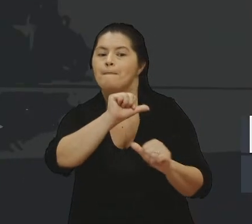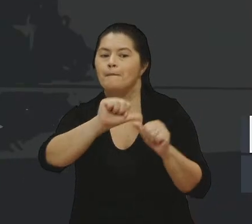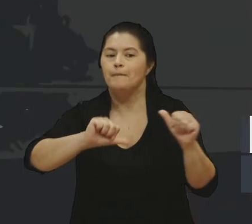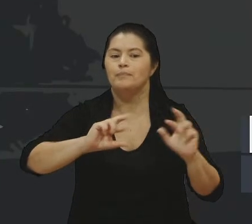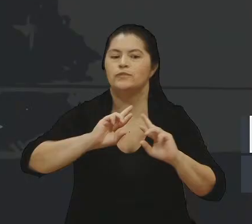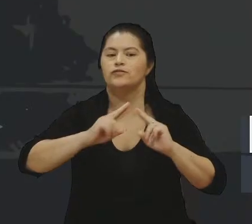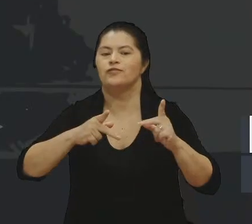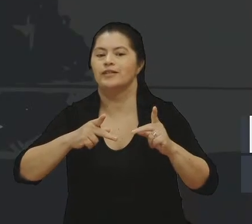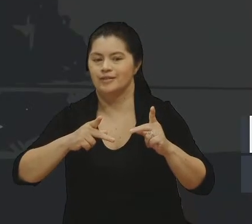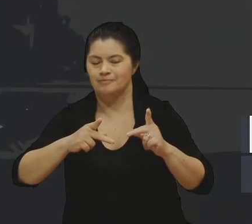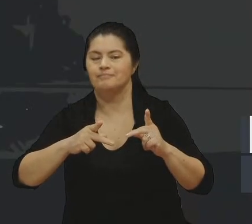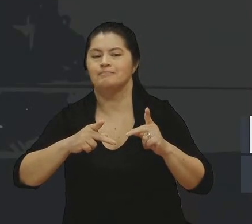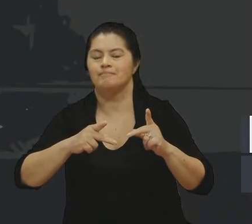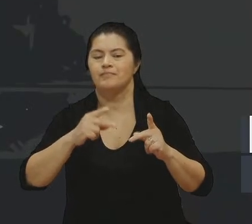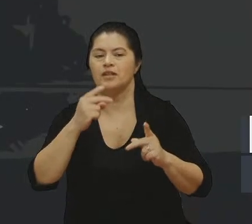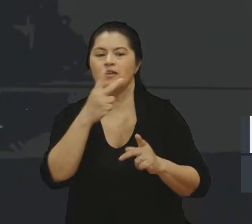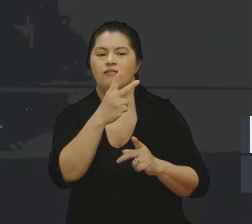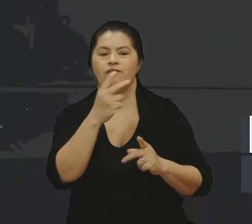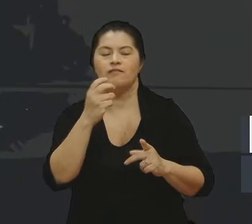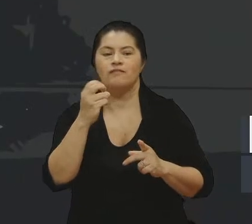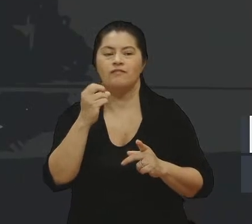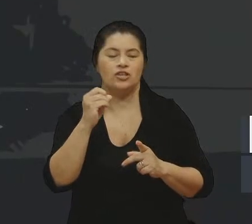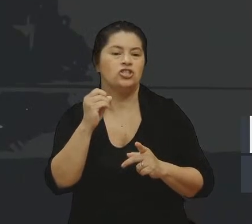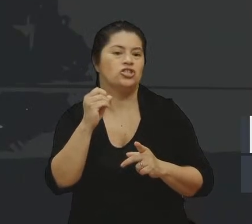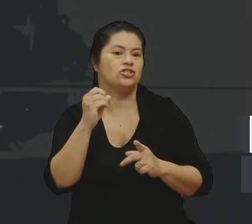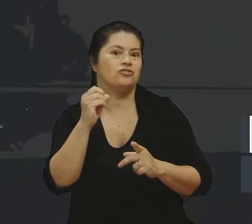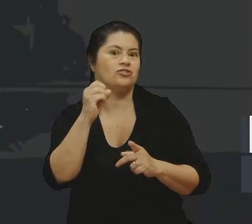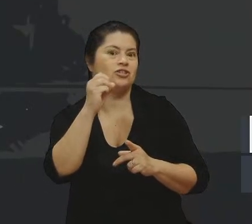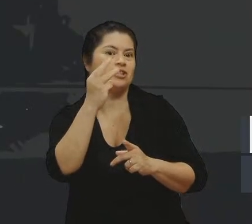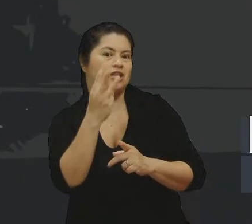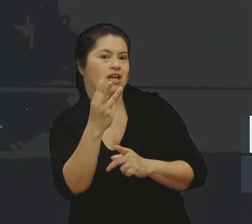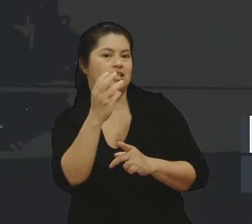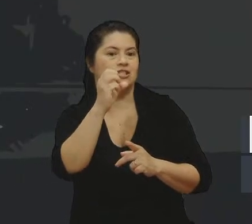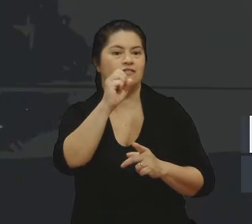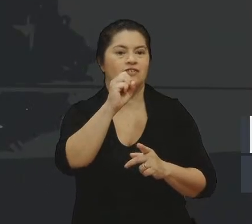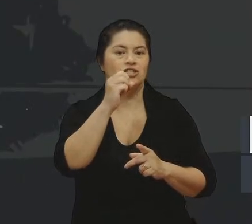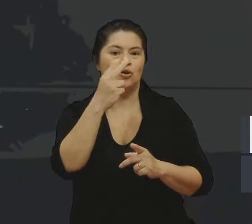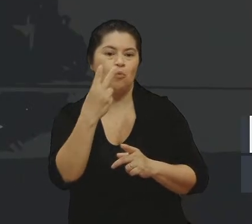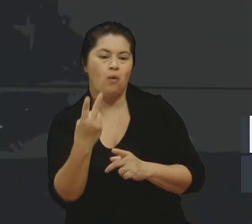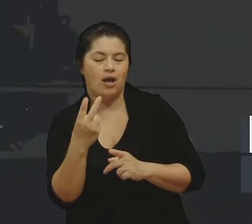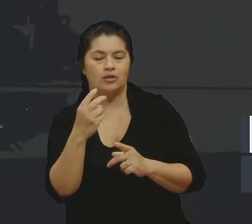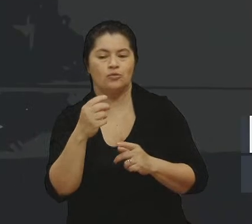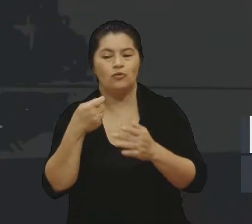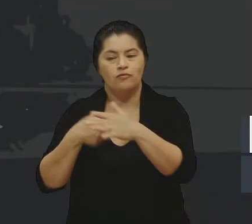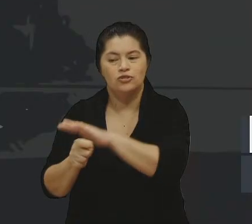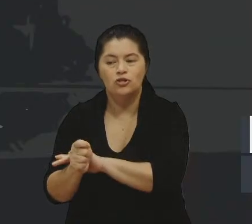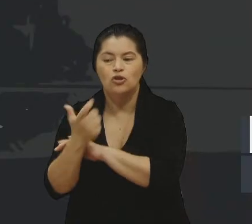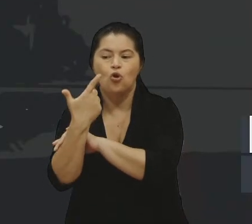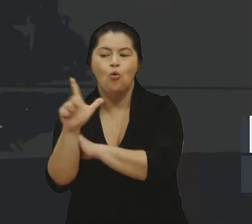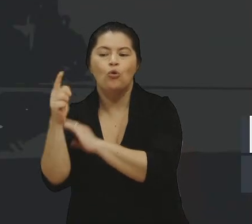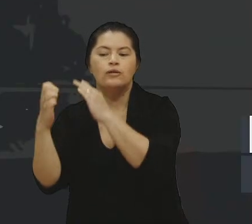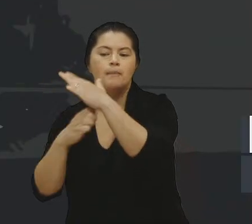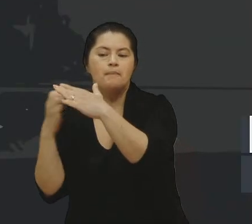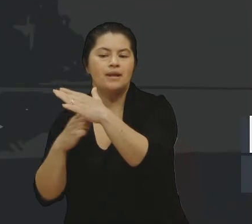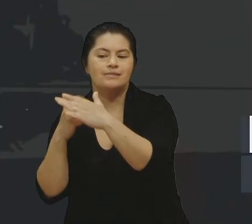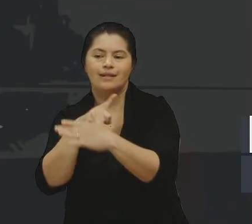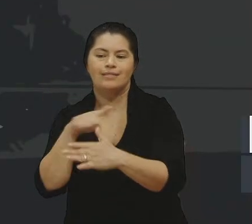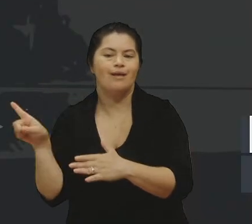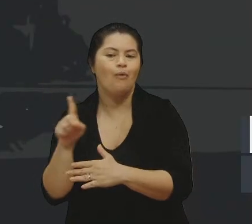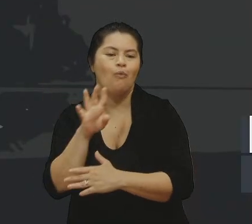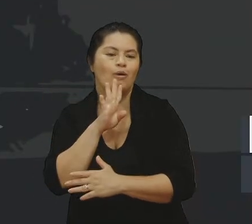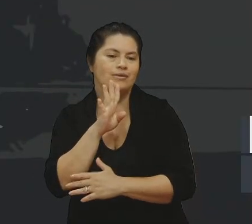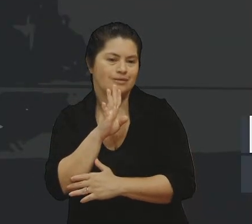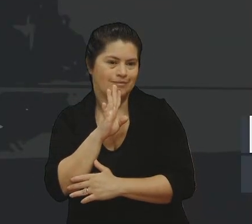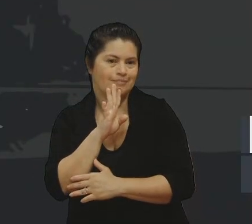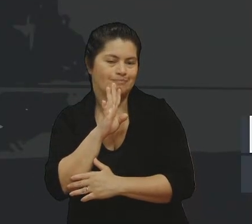22, 23 e 24, eu gastei toda a economia que eu tinha investindo numa outra empresa, num outro segmento que eu não tinha conhecimento nenhum. E